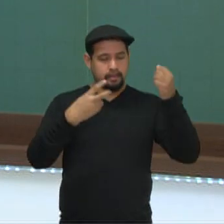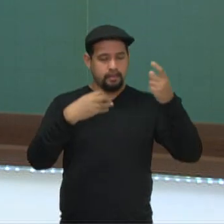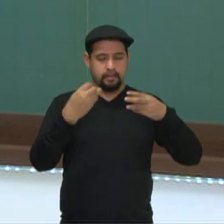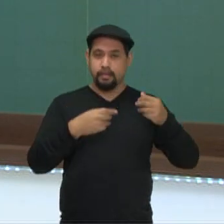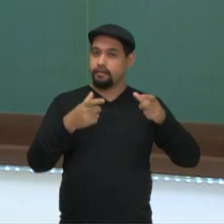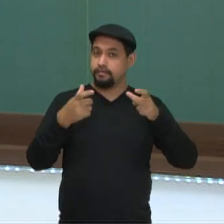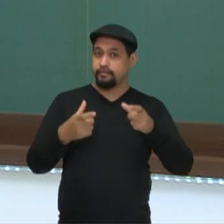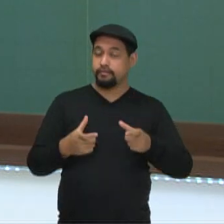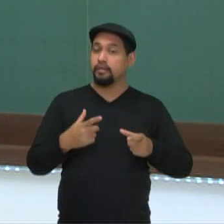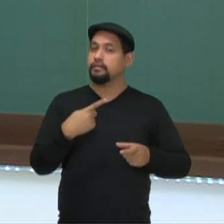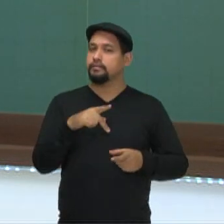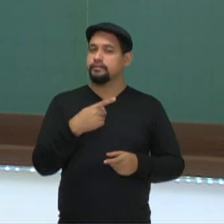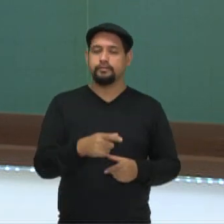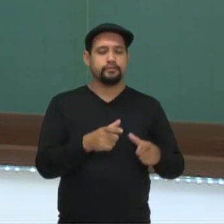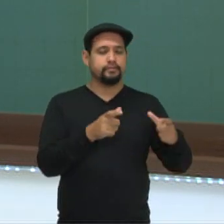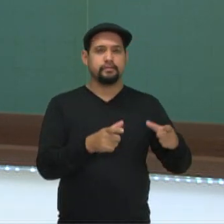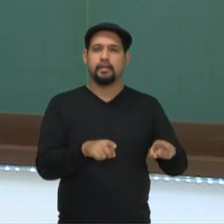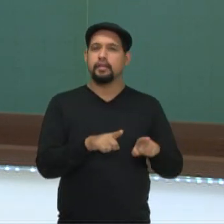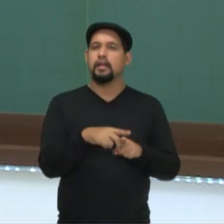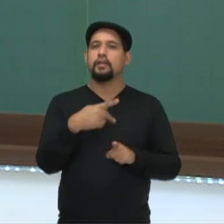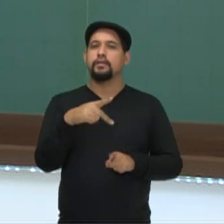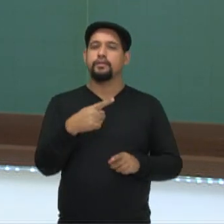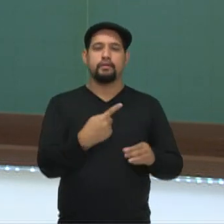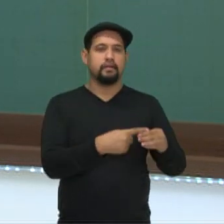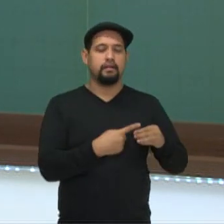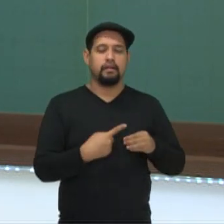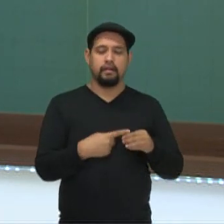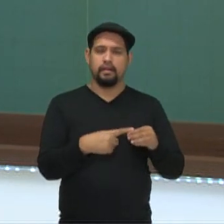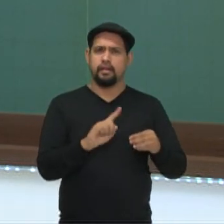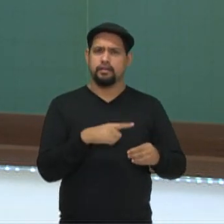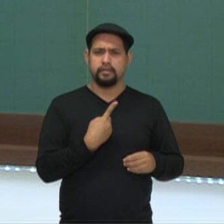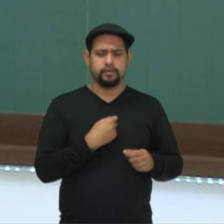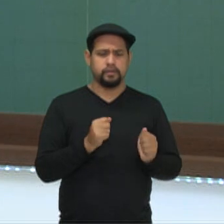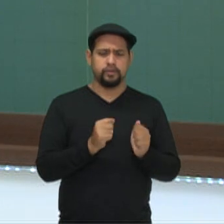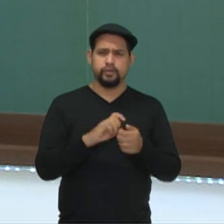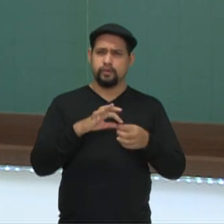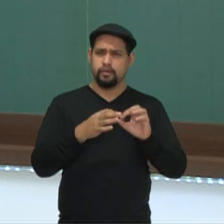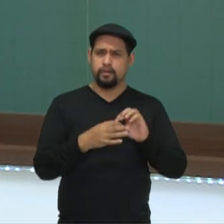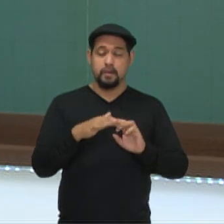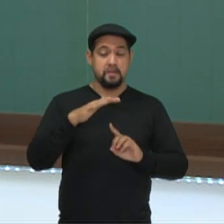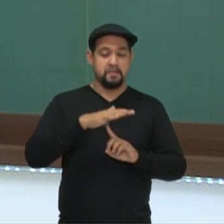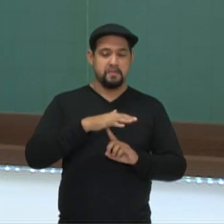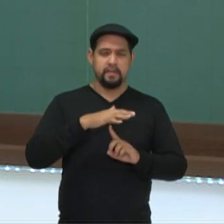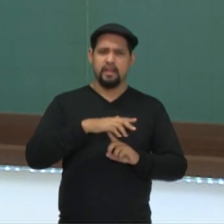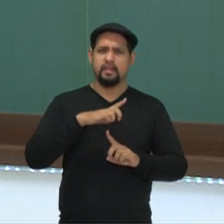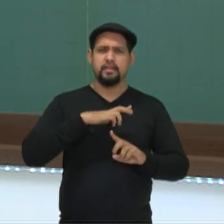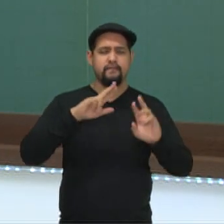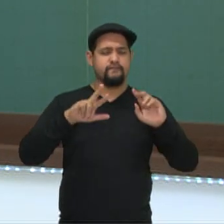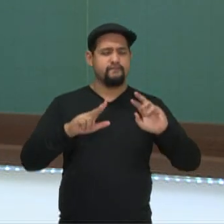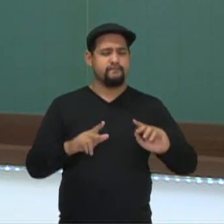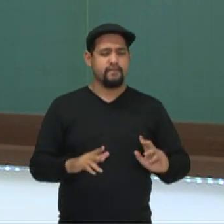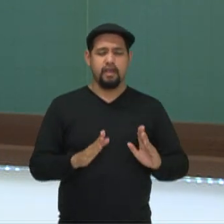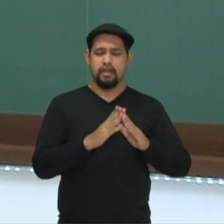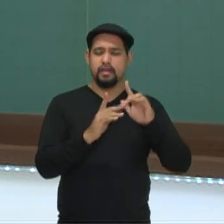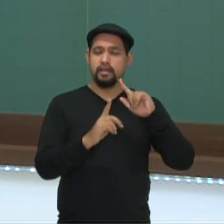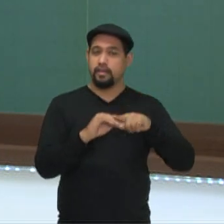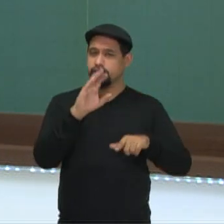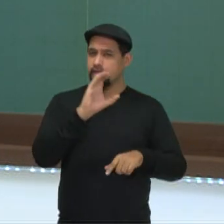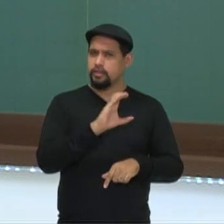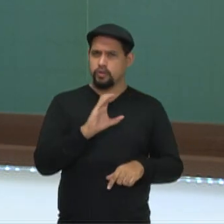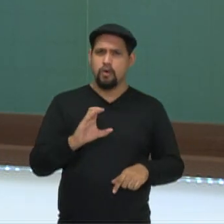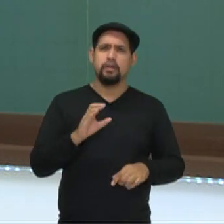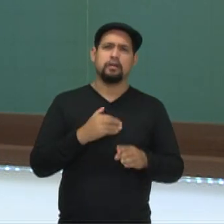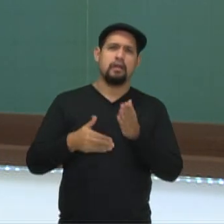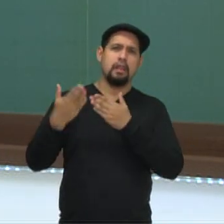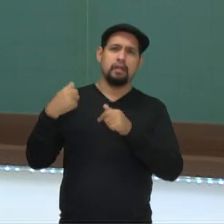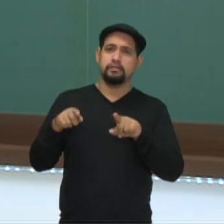sagrado da sua região, da sua cidade. Como estamos aqui no contexto do Paraná, existem muitas igrejas católicas